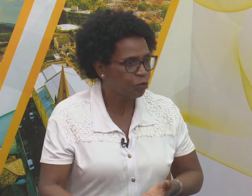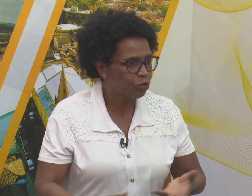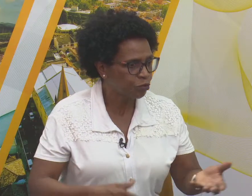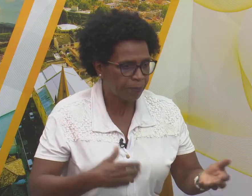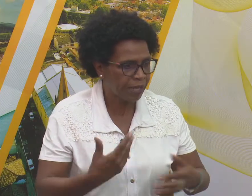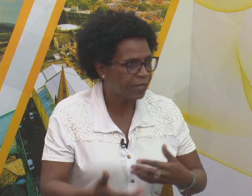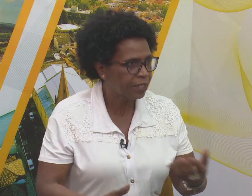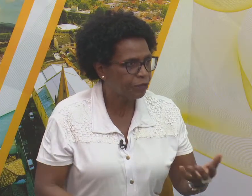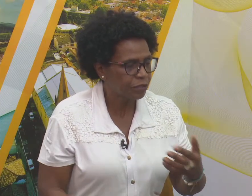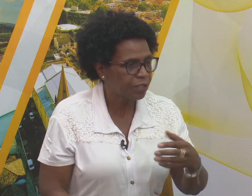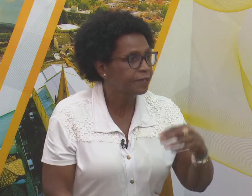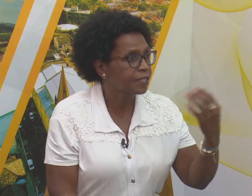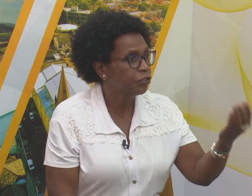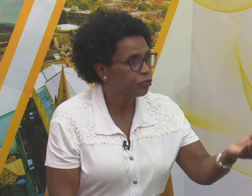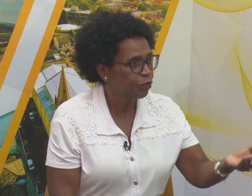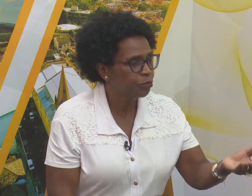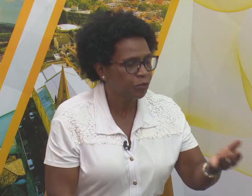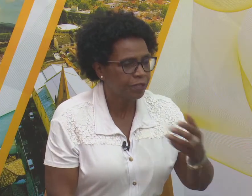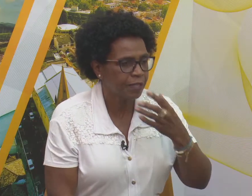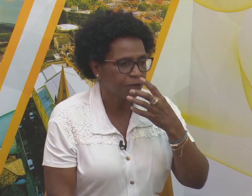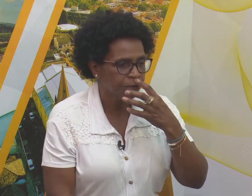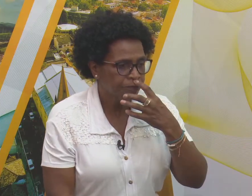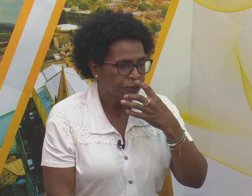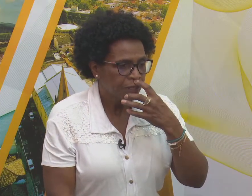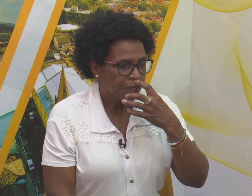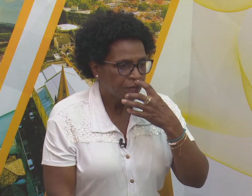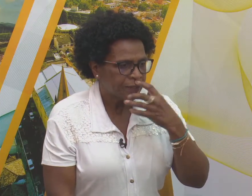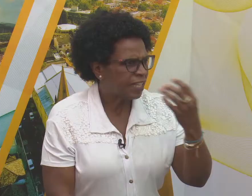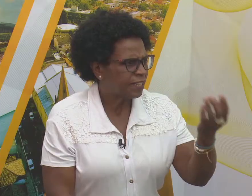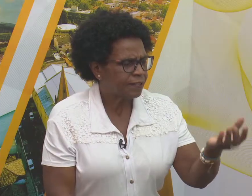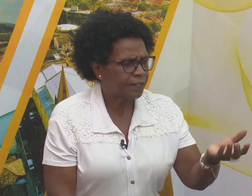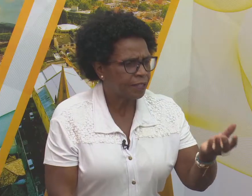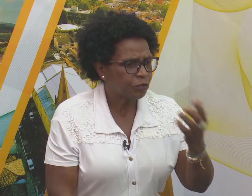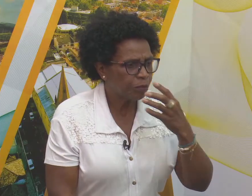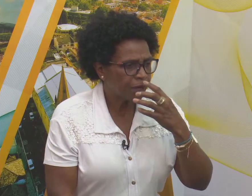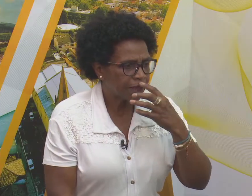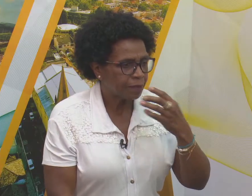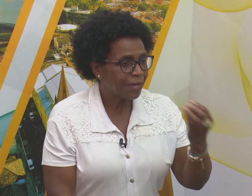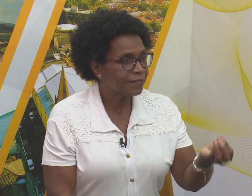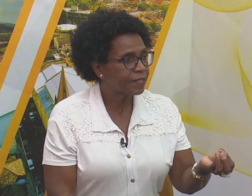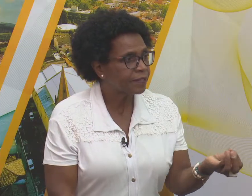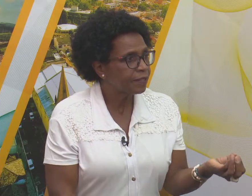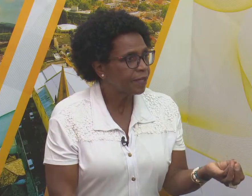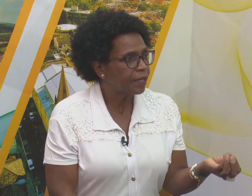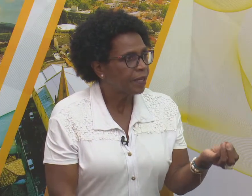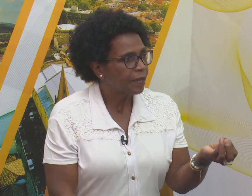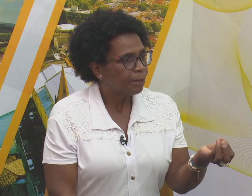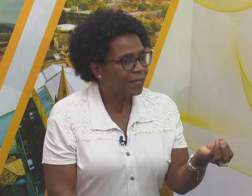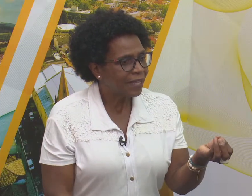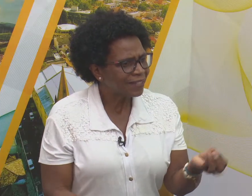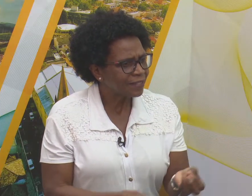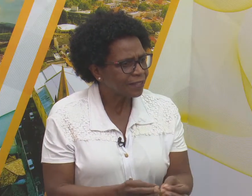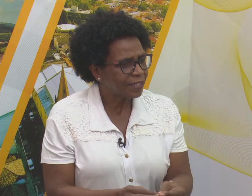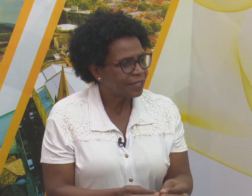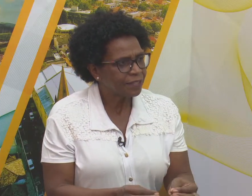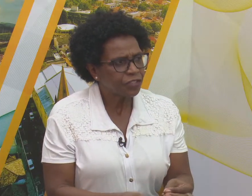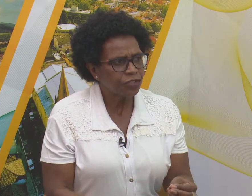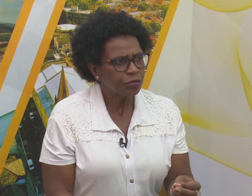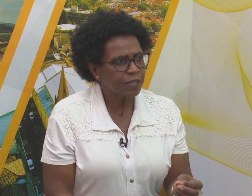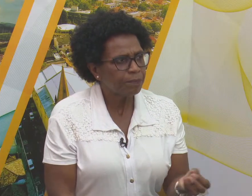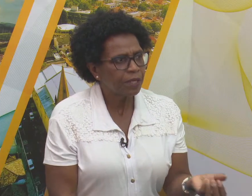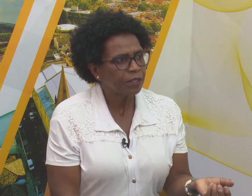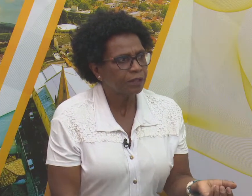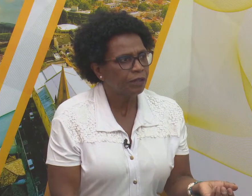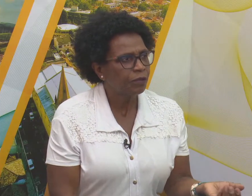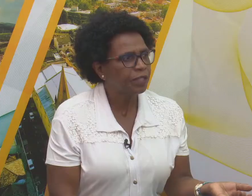fazer curso, pegar livros, e assim que nós fomos conhecendo. Dislexia e tudo mais. Mas essa criança a